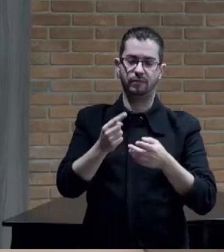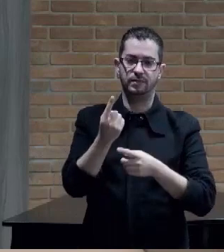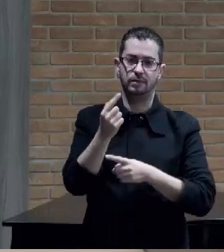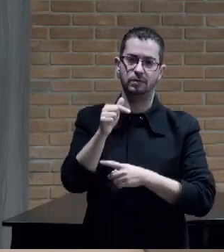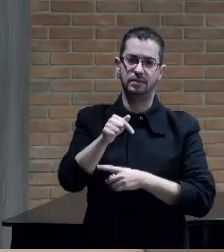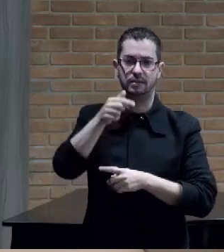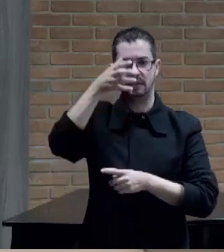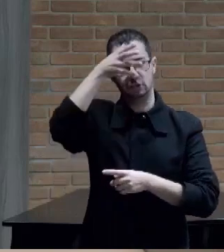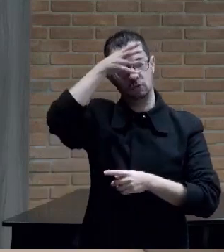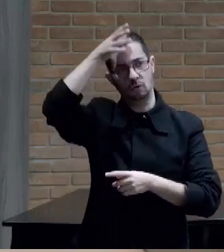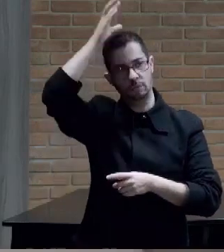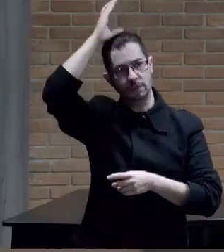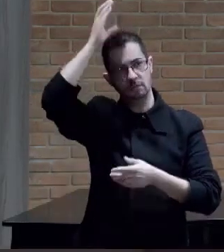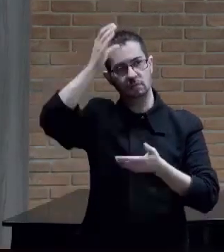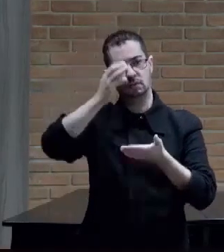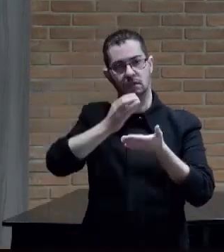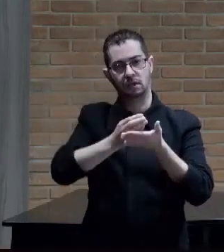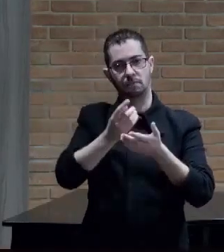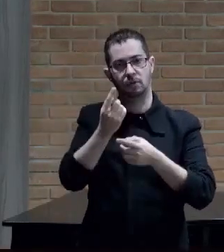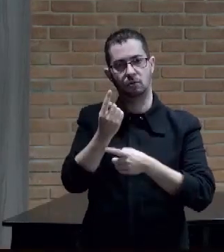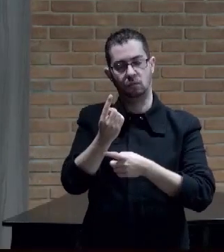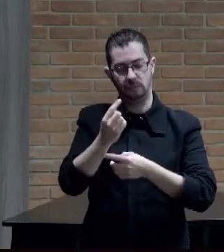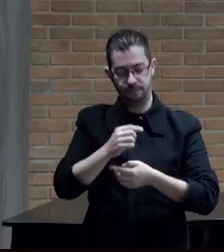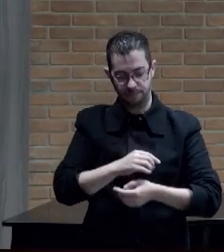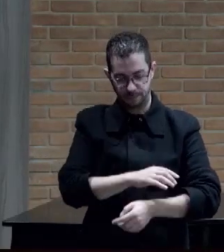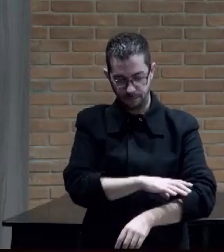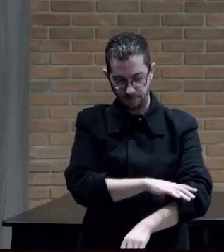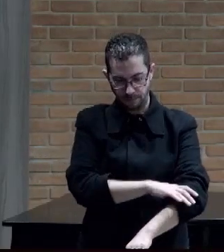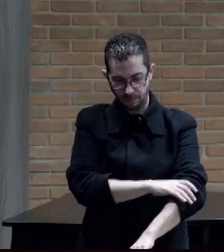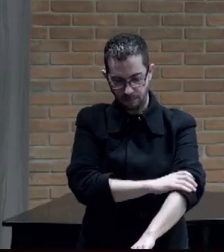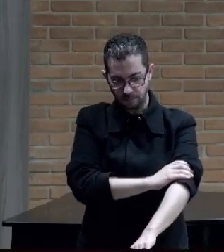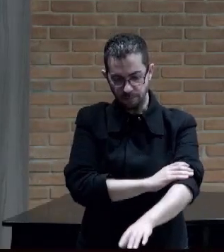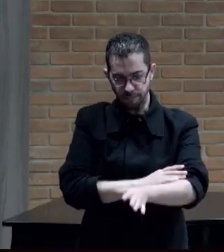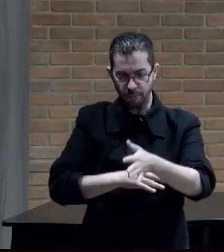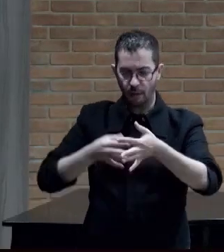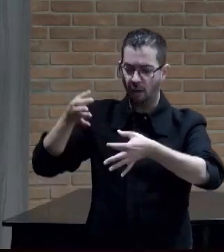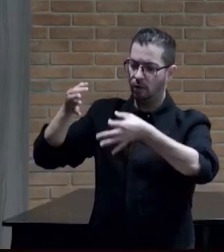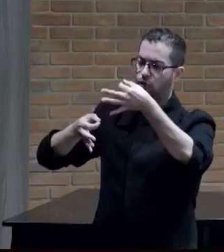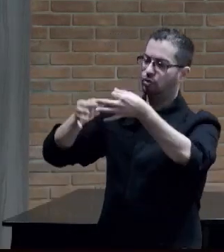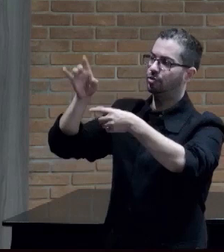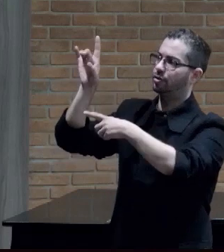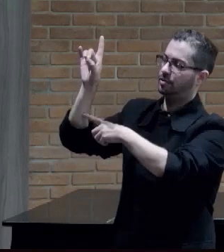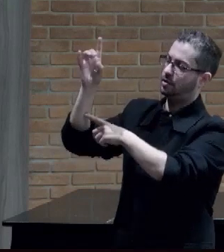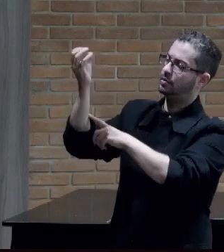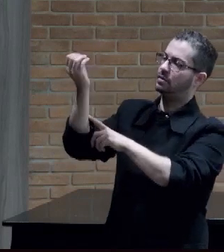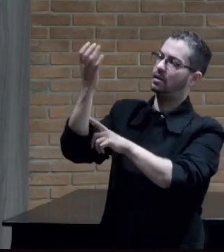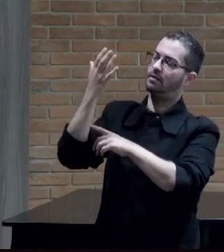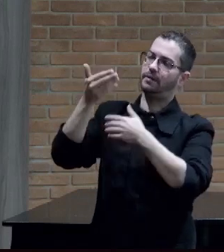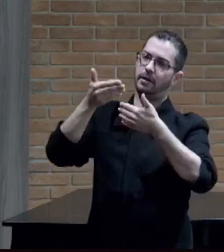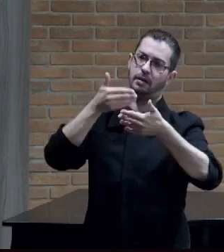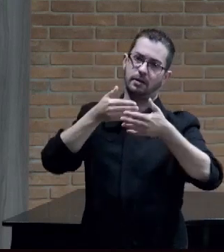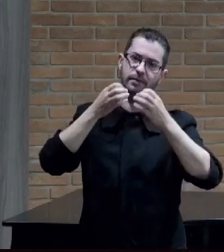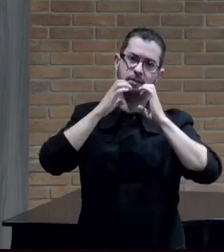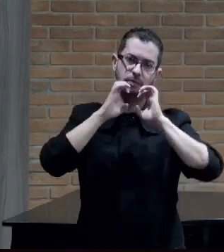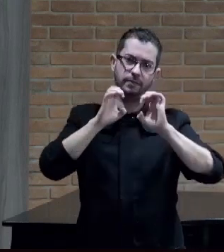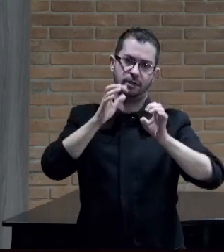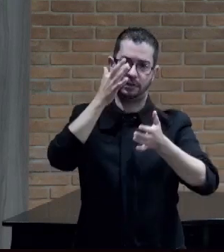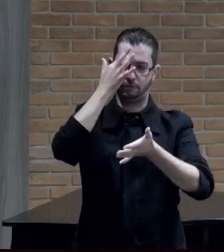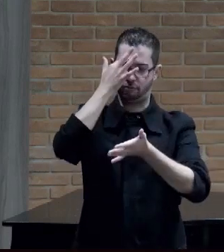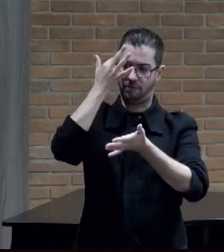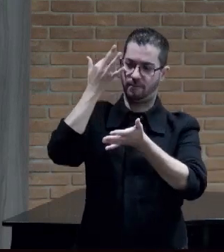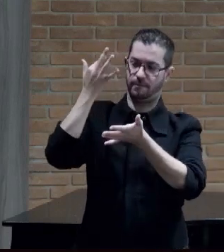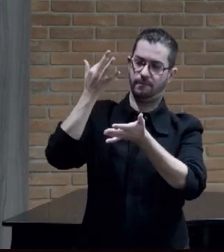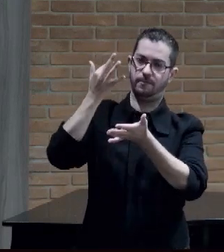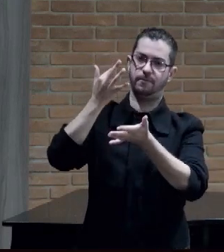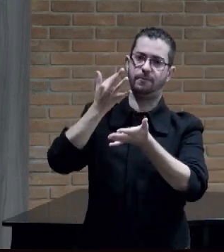Romanos capítulo 1. Visto que a justiça de Deus se revela no Evangelho de fé em fé,